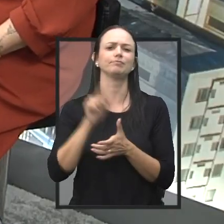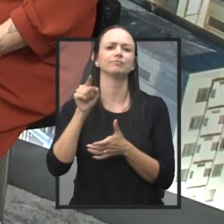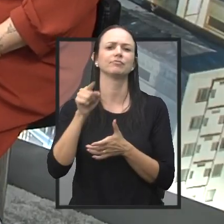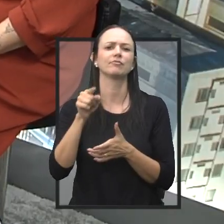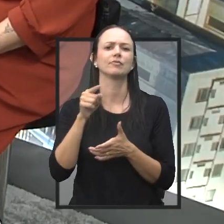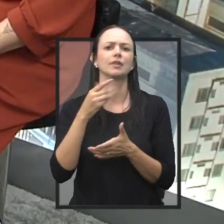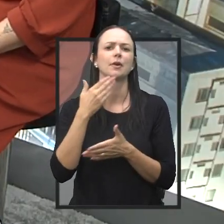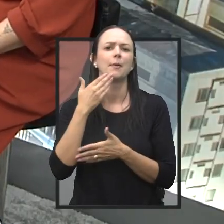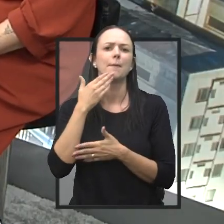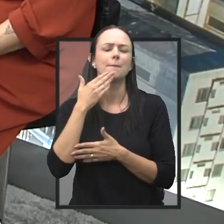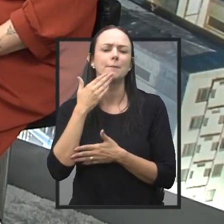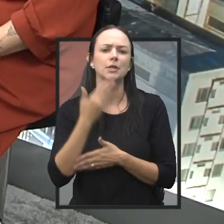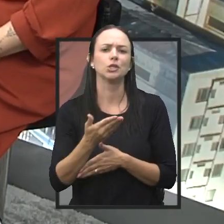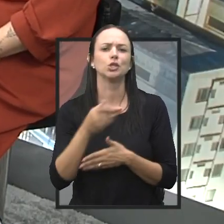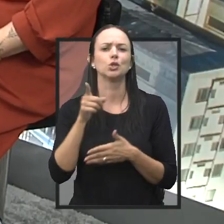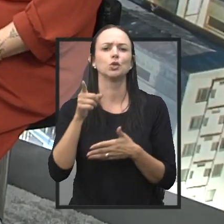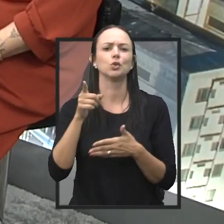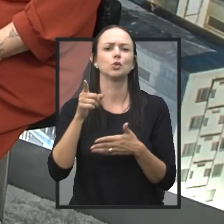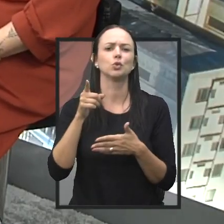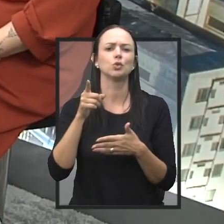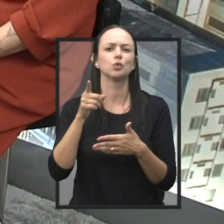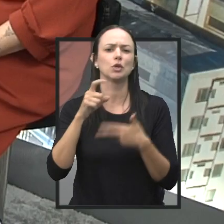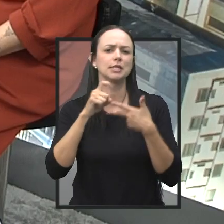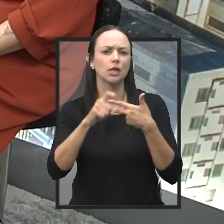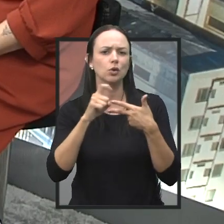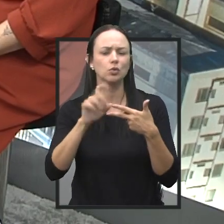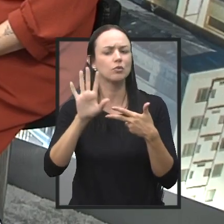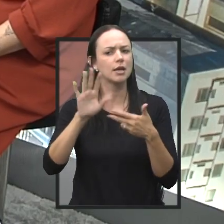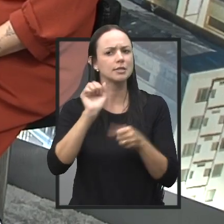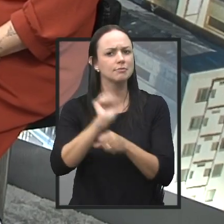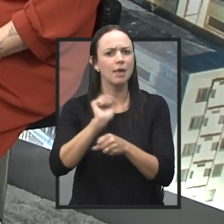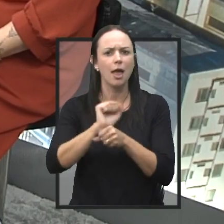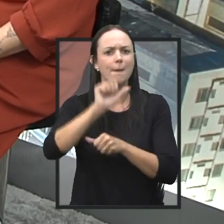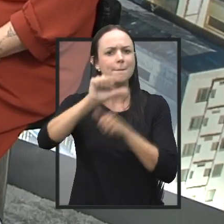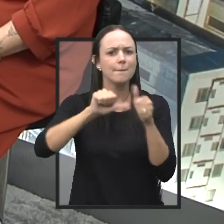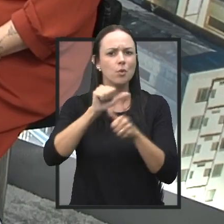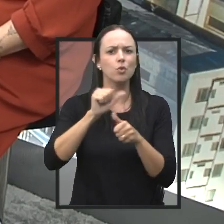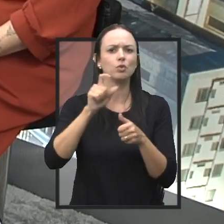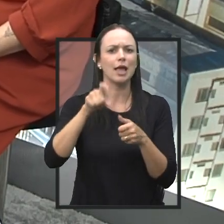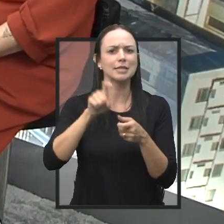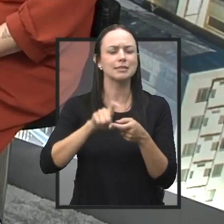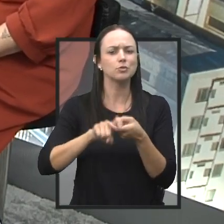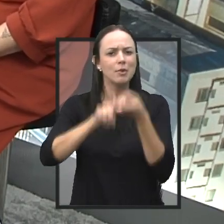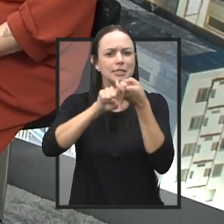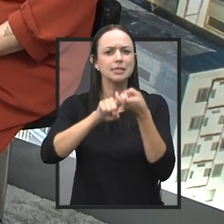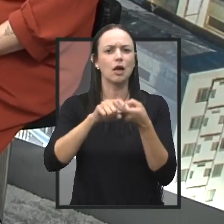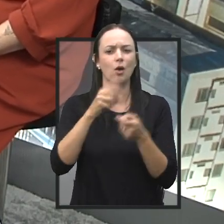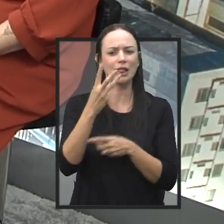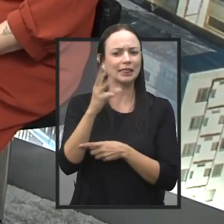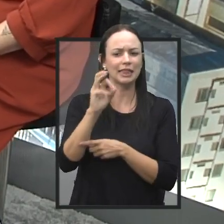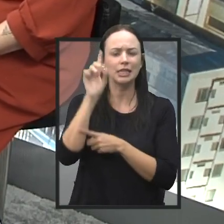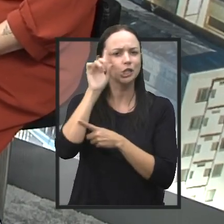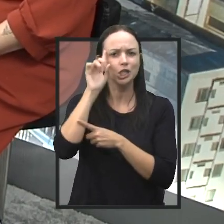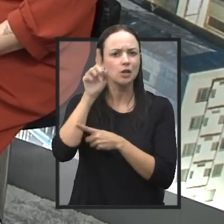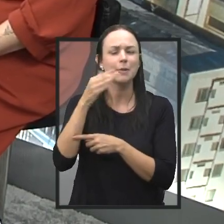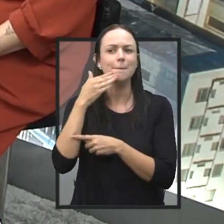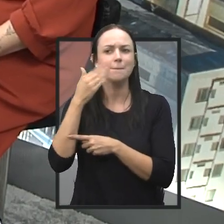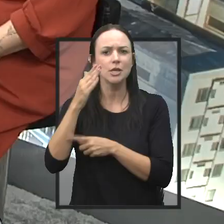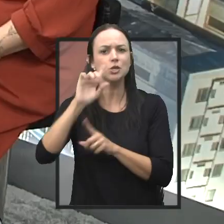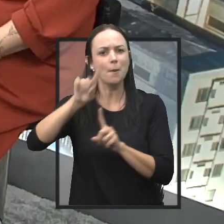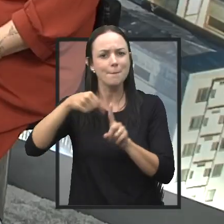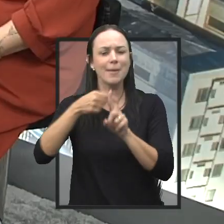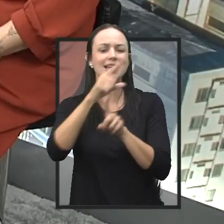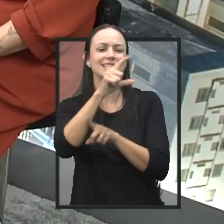de um requerimento ao Poder Executivo, pedindo uma suspensão de no mínimo 100 dias desse prazo que foi dado de 30, e também